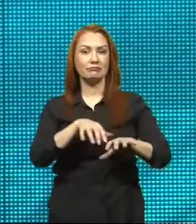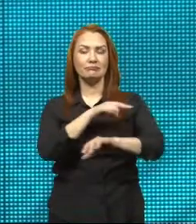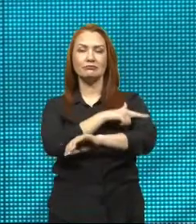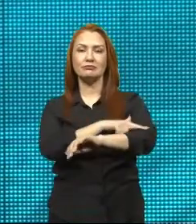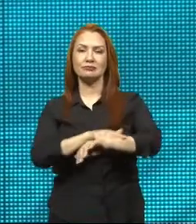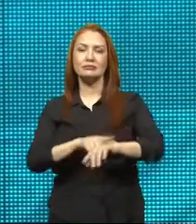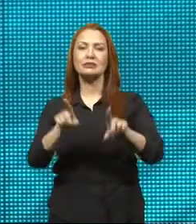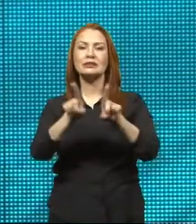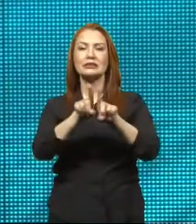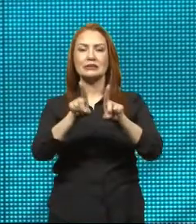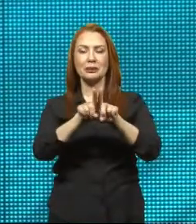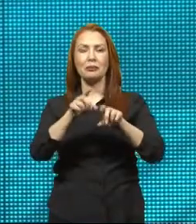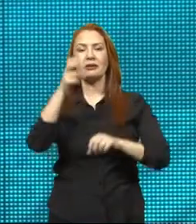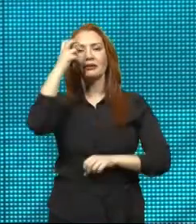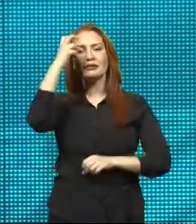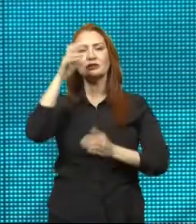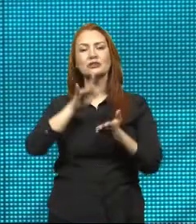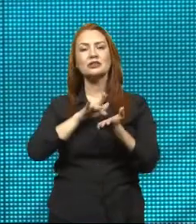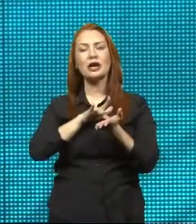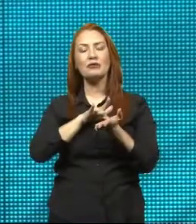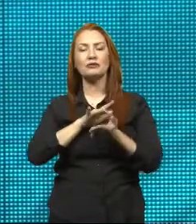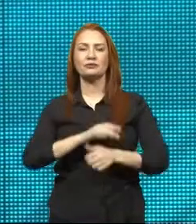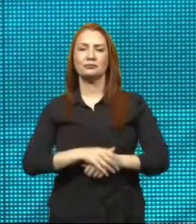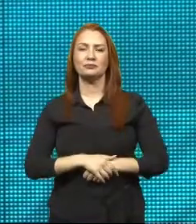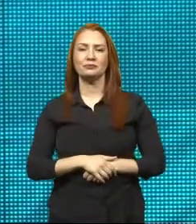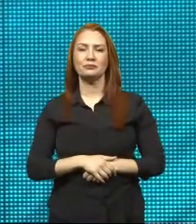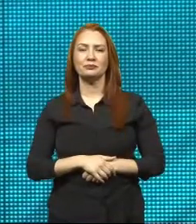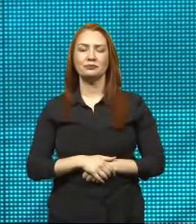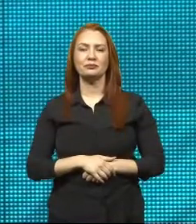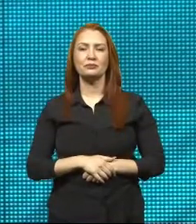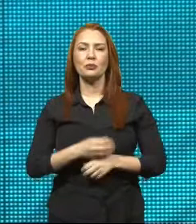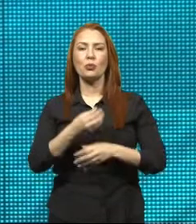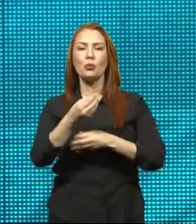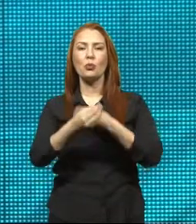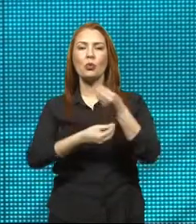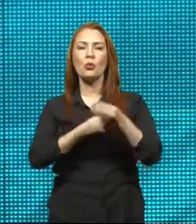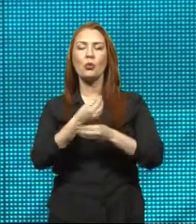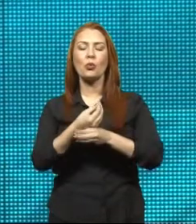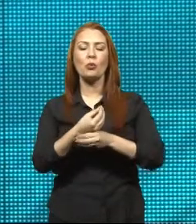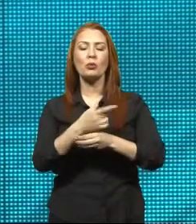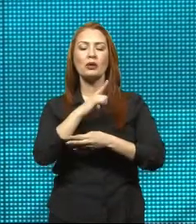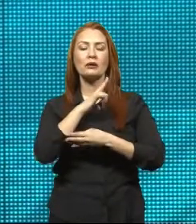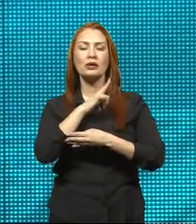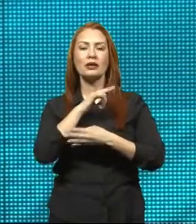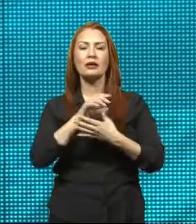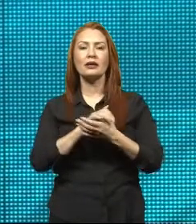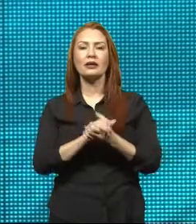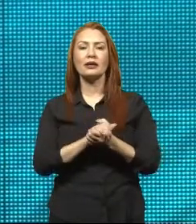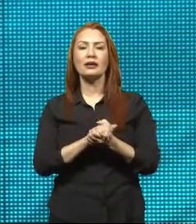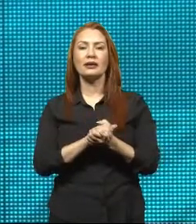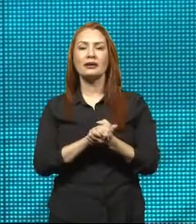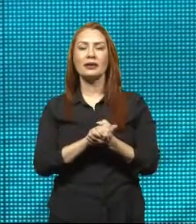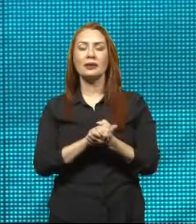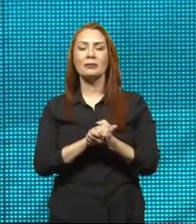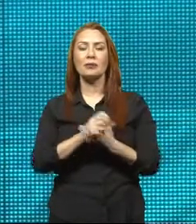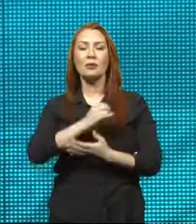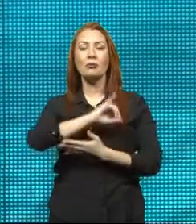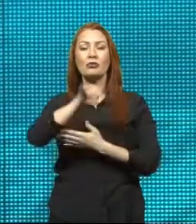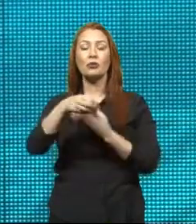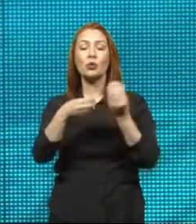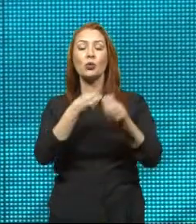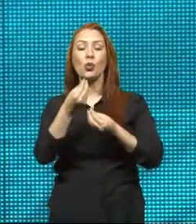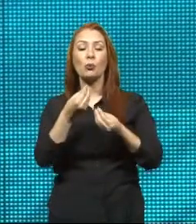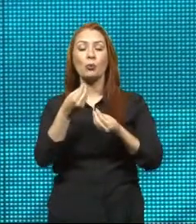na área de inteligência artificial, como é que nós vamos poder aproveitar, como é que os brasileiros, o Brasil